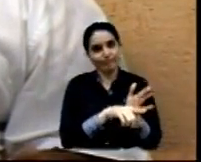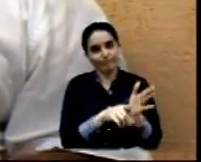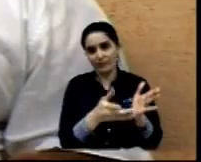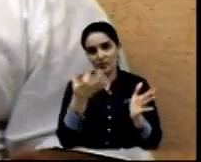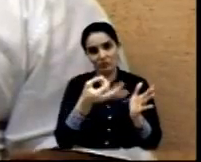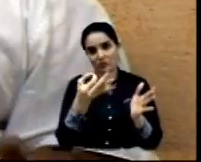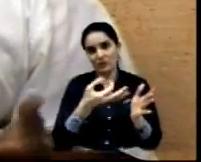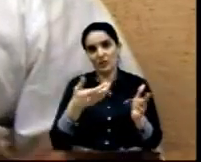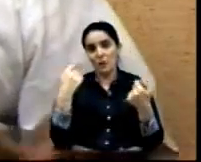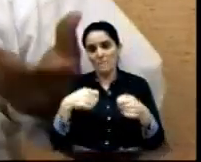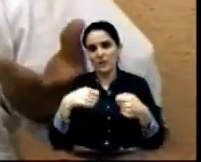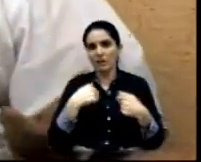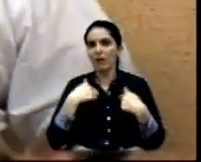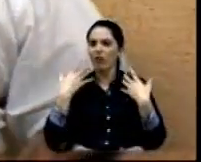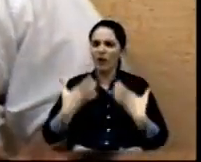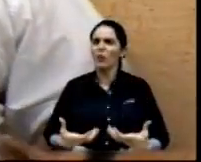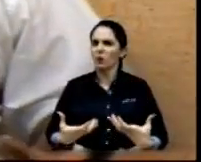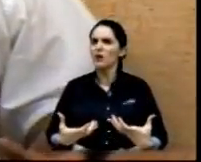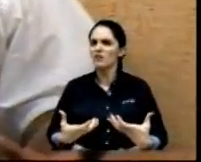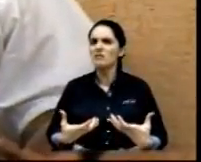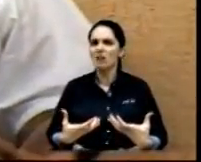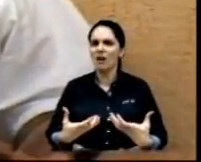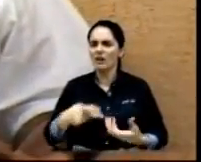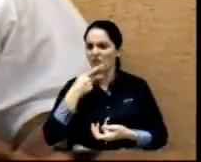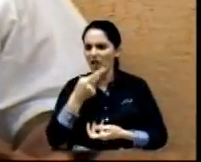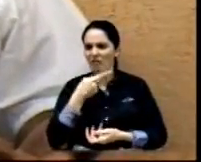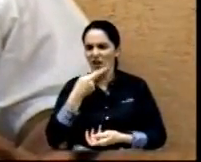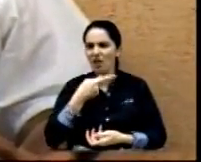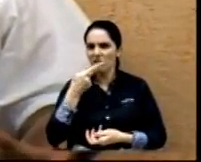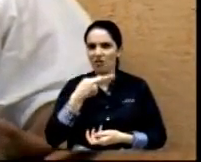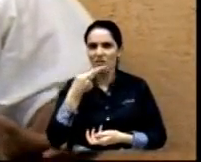Sabe? Eu estou cansado de dar minha cara a tapa lá fora,